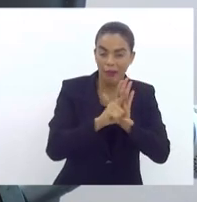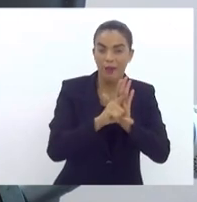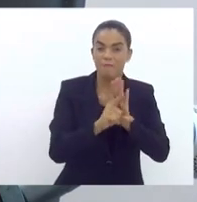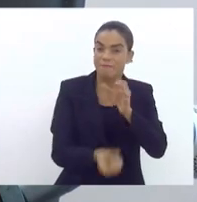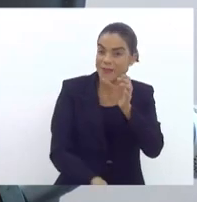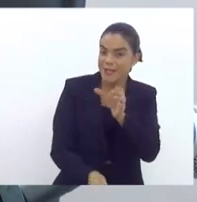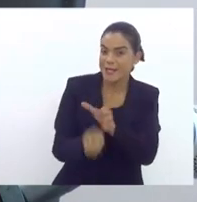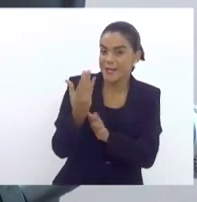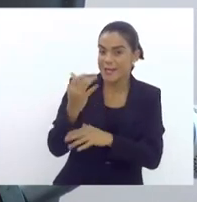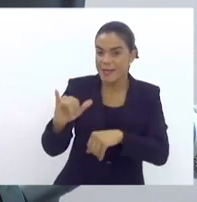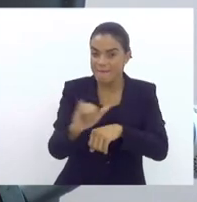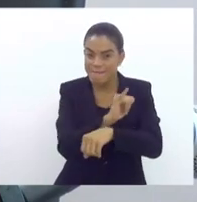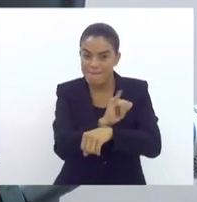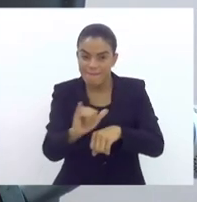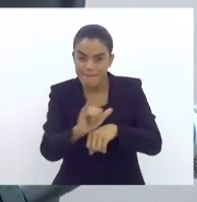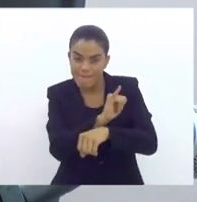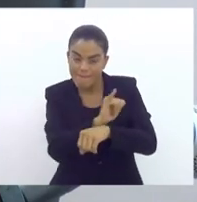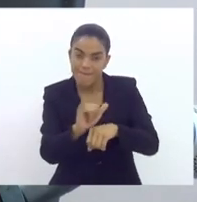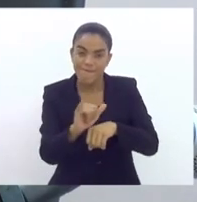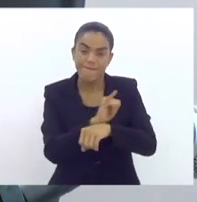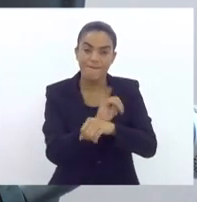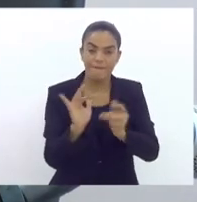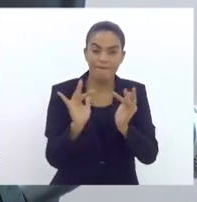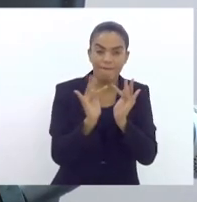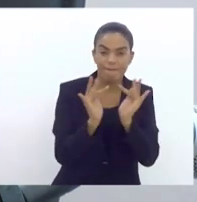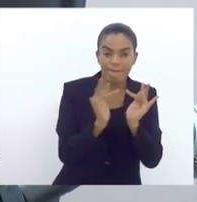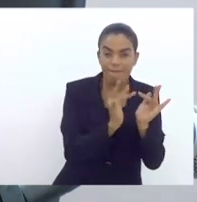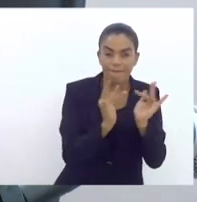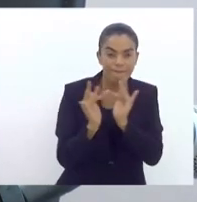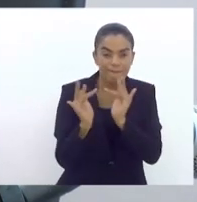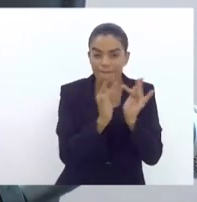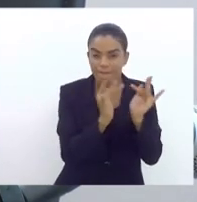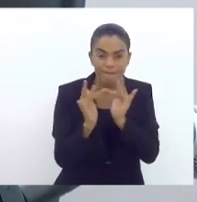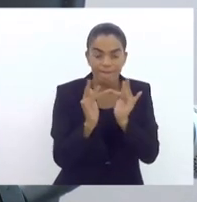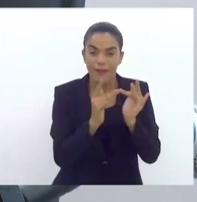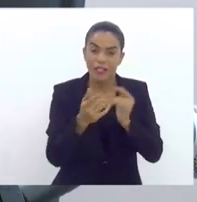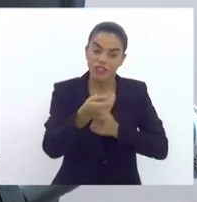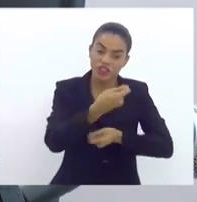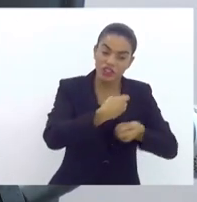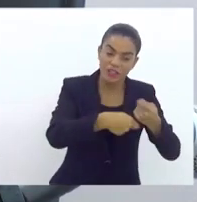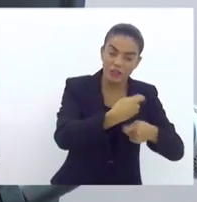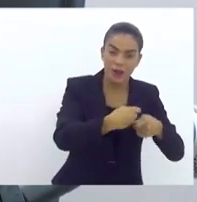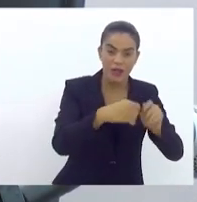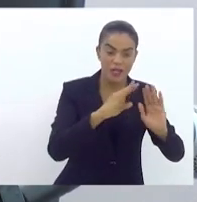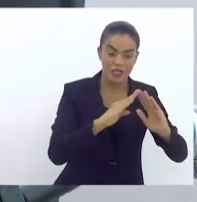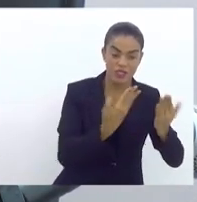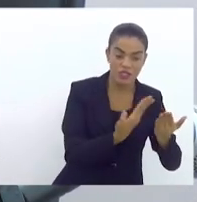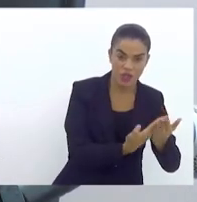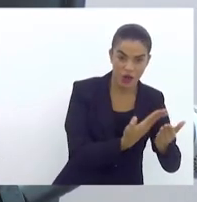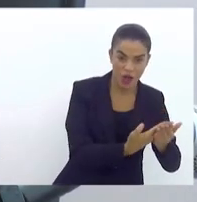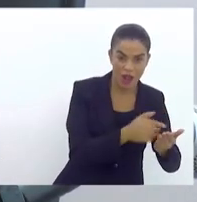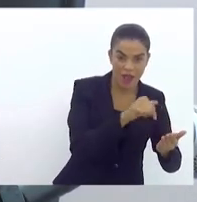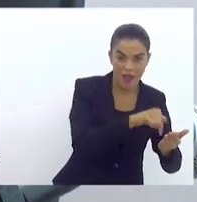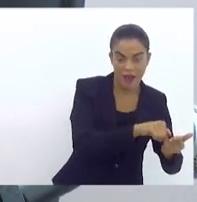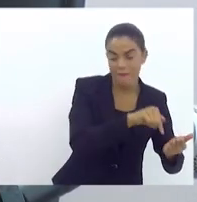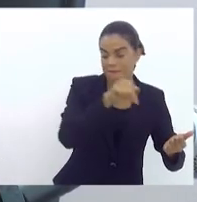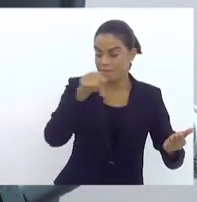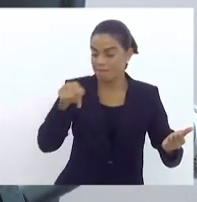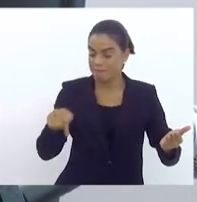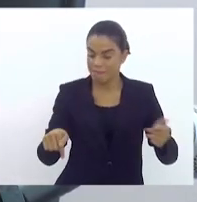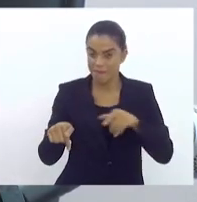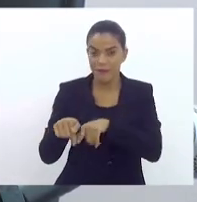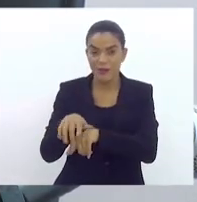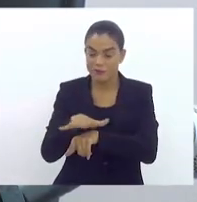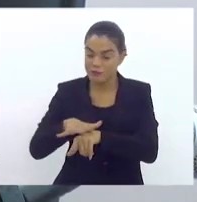crie algum mecanismo né de articulação da escola né no cenário